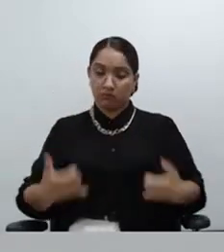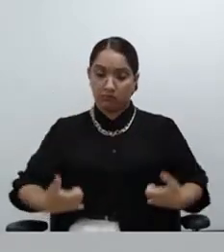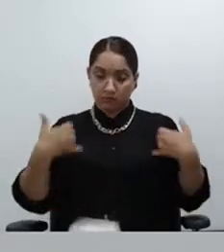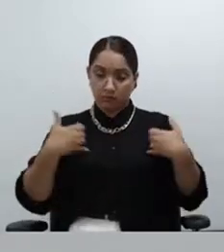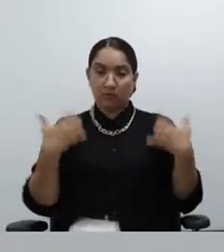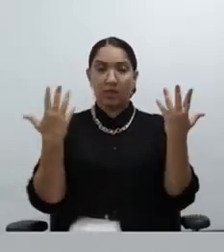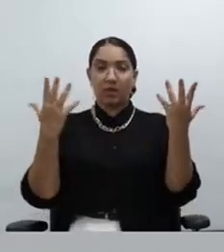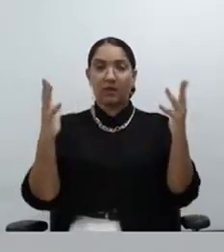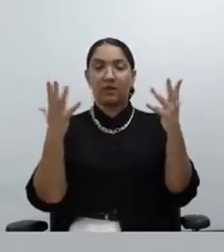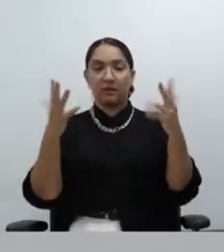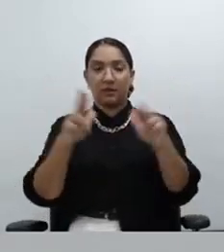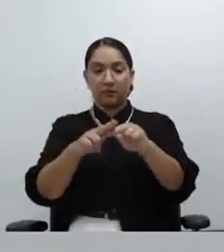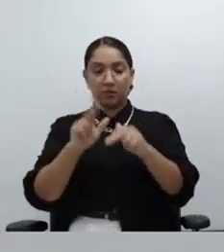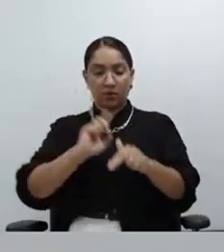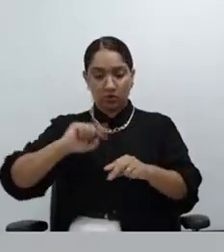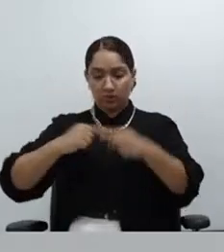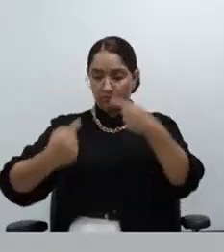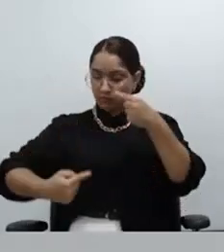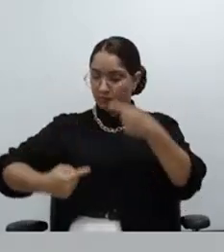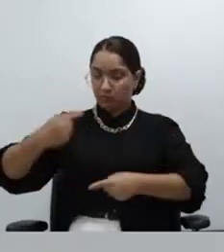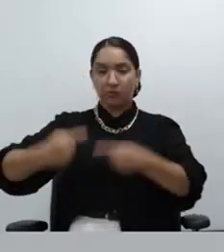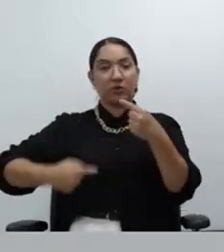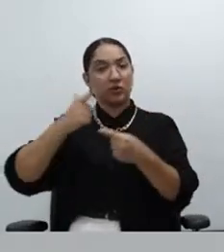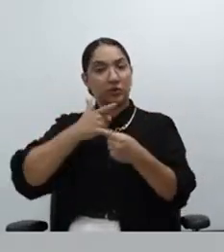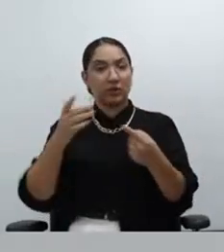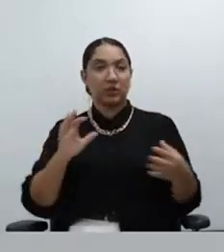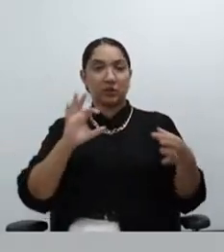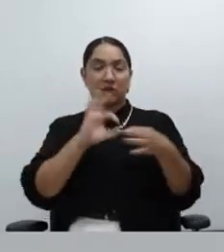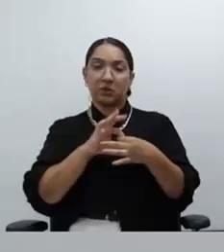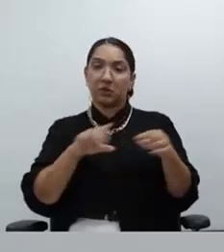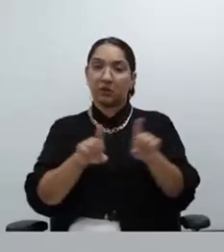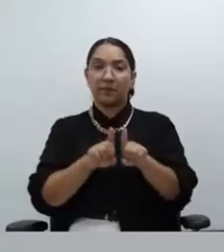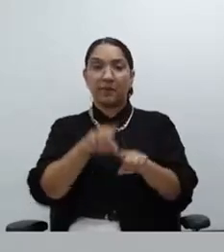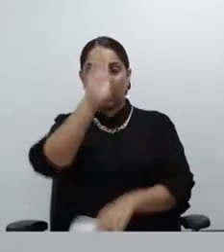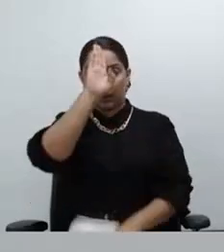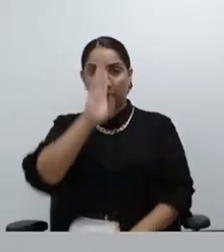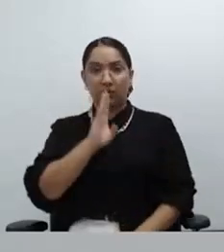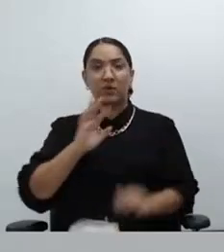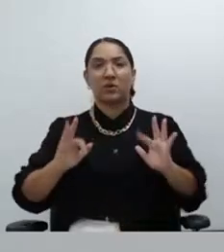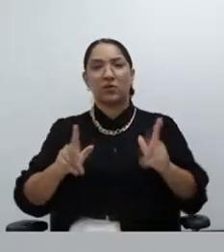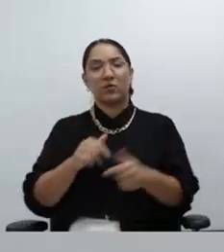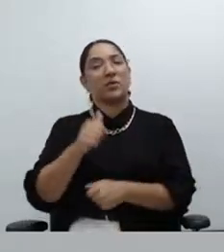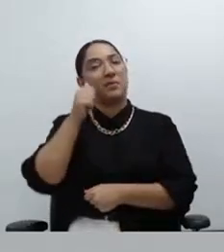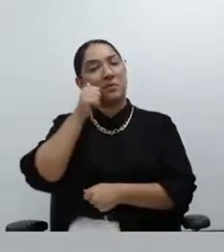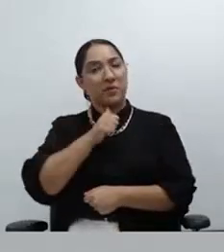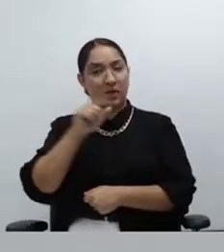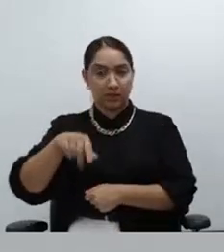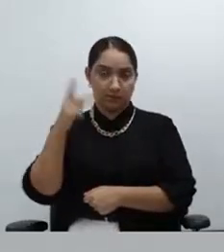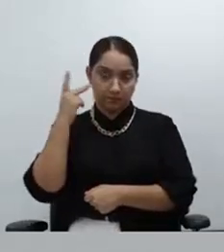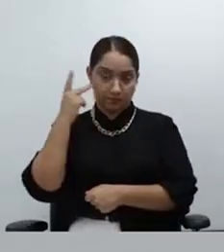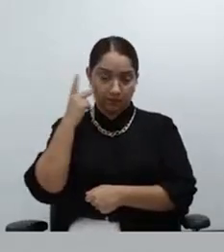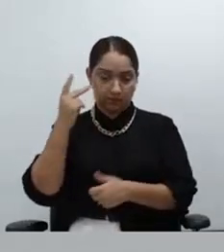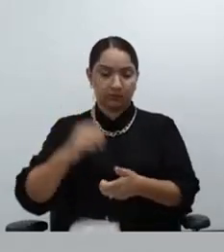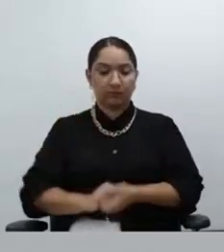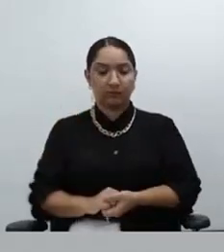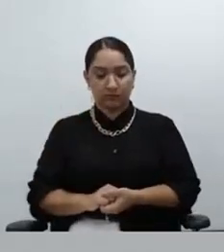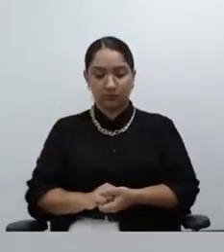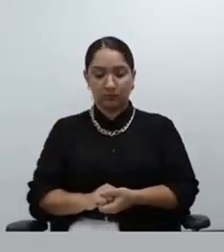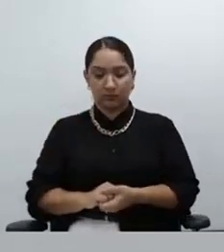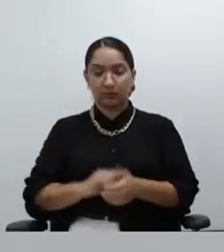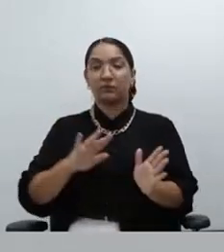da política de prestação de assistência jurídica integral e gratuita às mulheres no Estado de São Paulo. Também estive